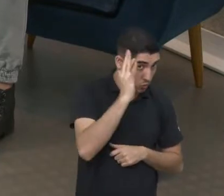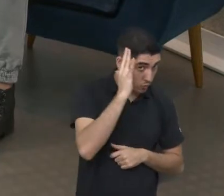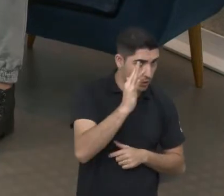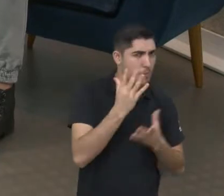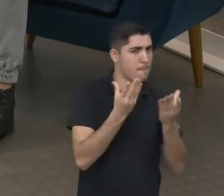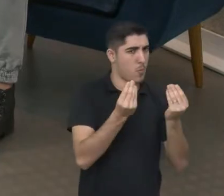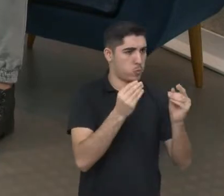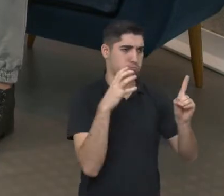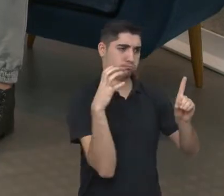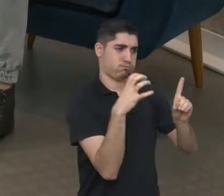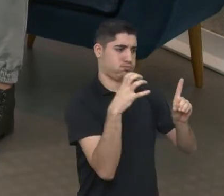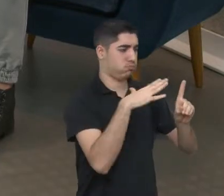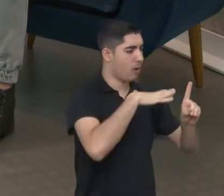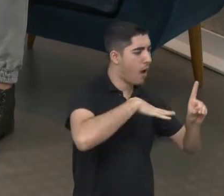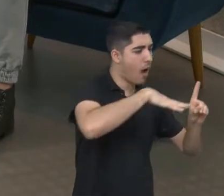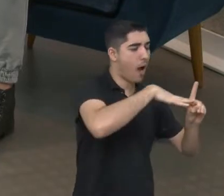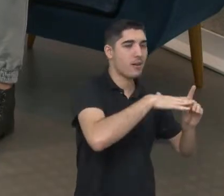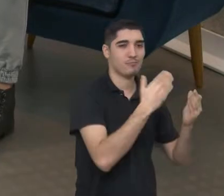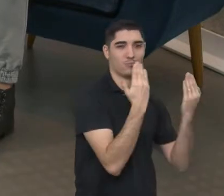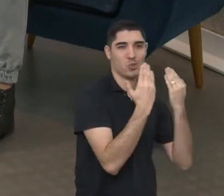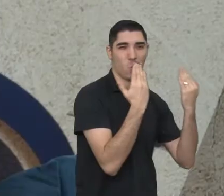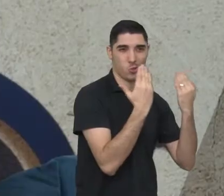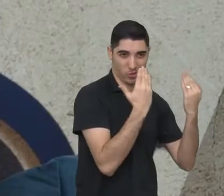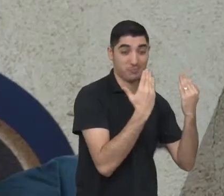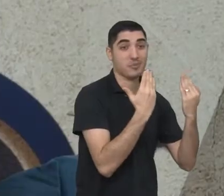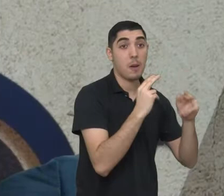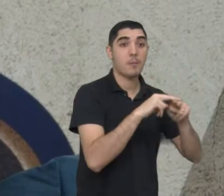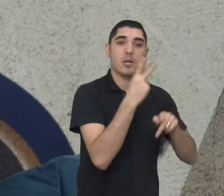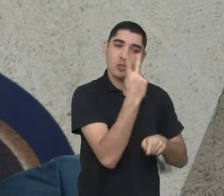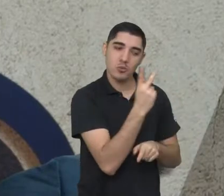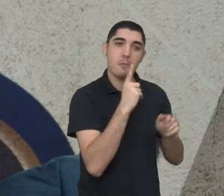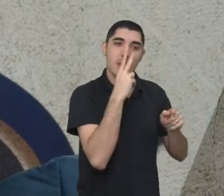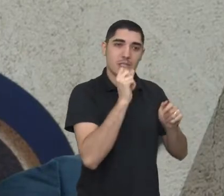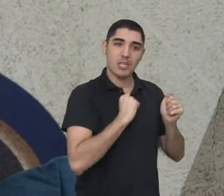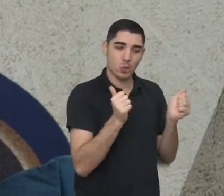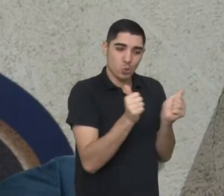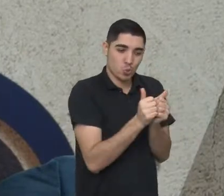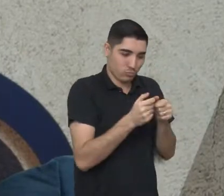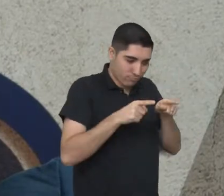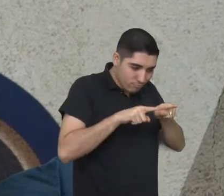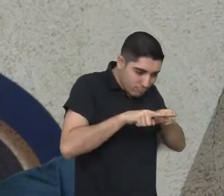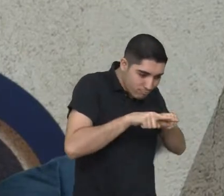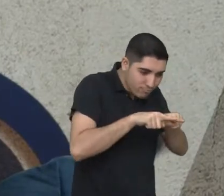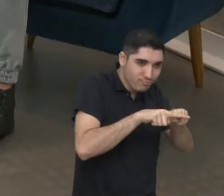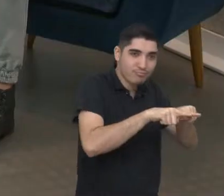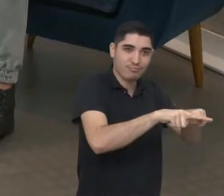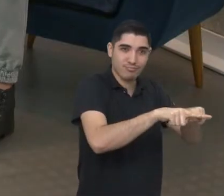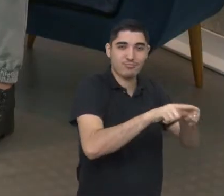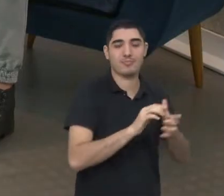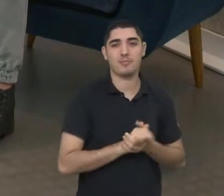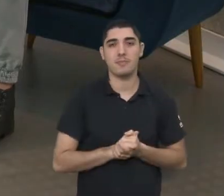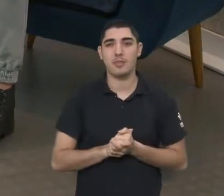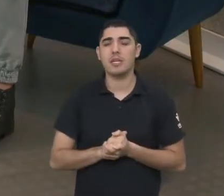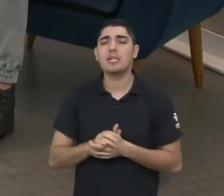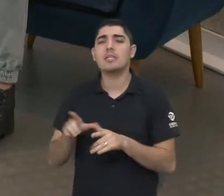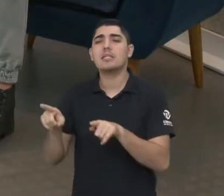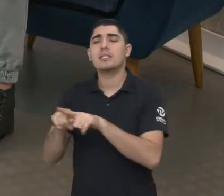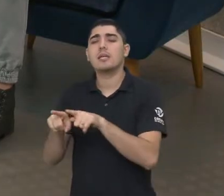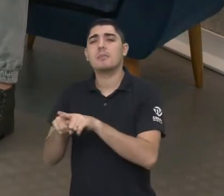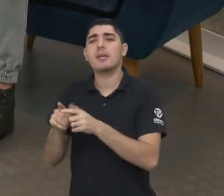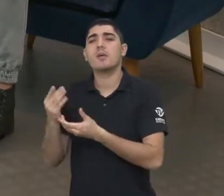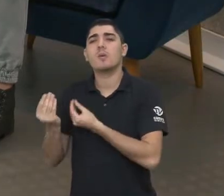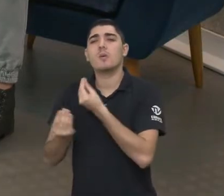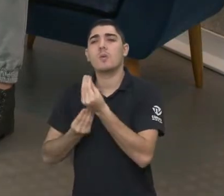influenciou bastante o pensamento da psicologia. Por isso que eu falo que elas andam de mãos De dadas. mãos dadas. E, Fernando, como que é a gente